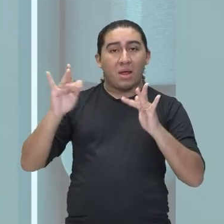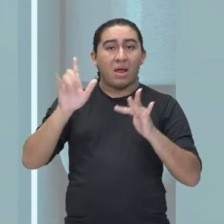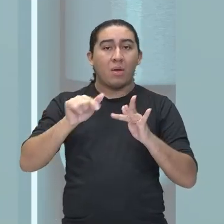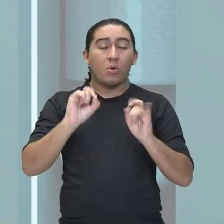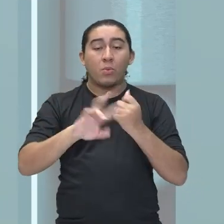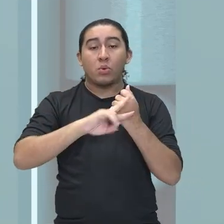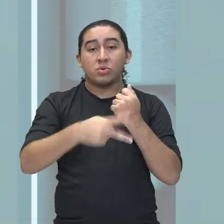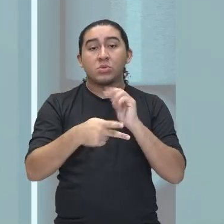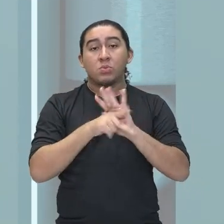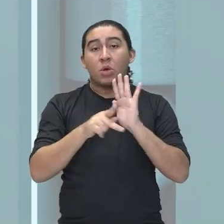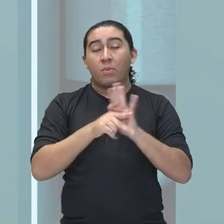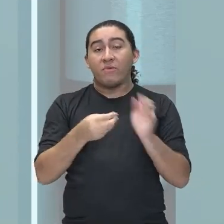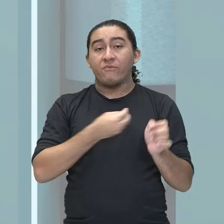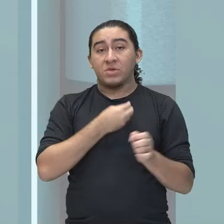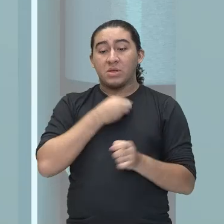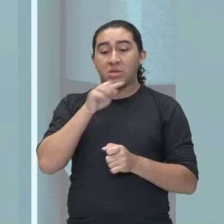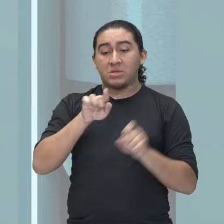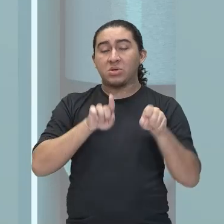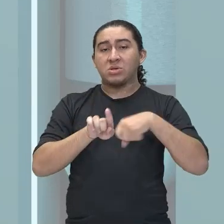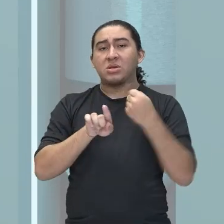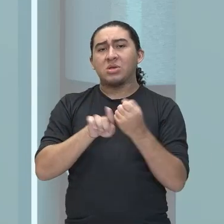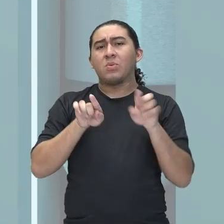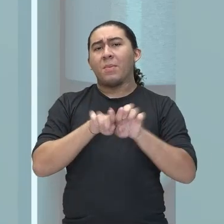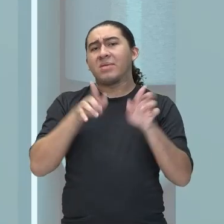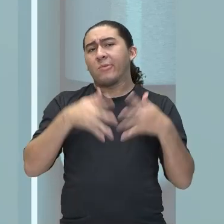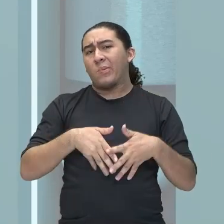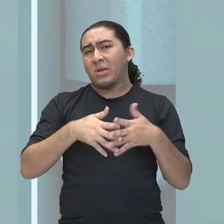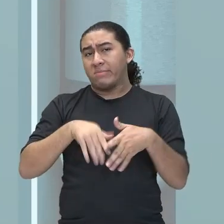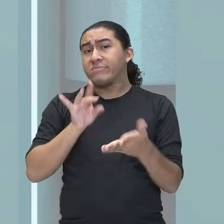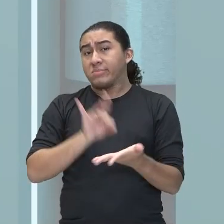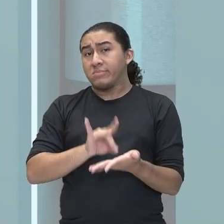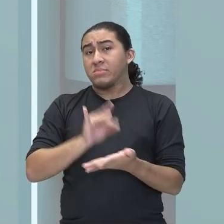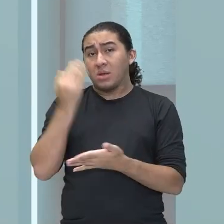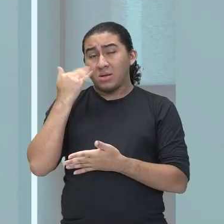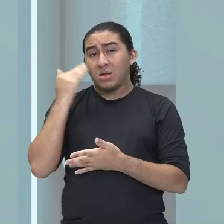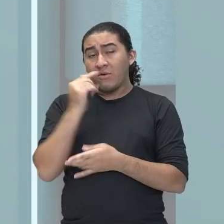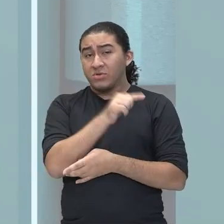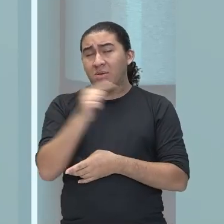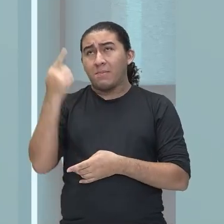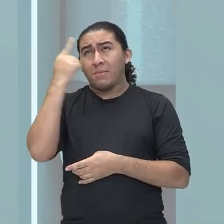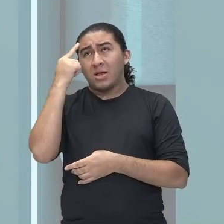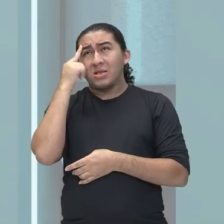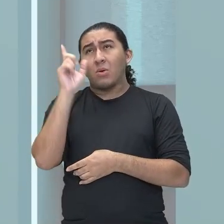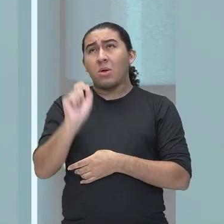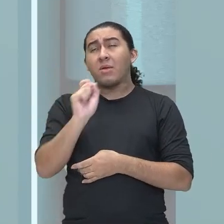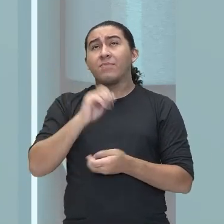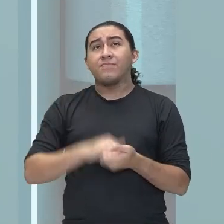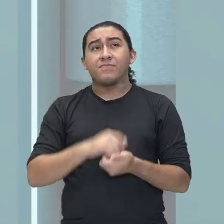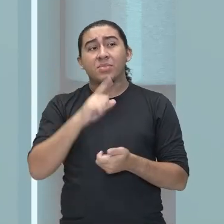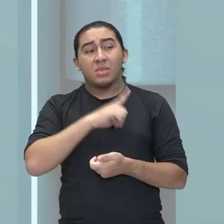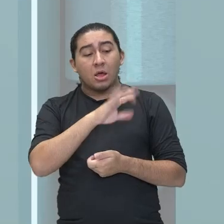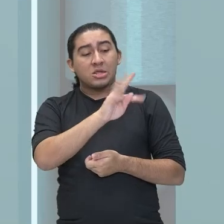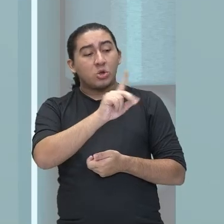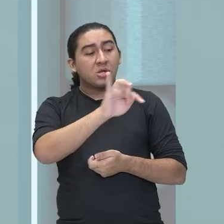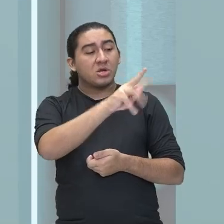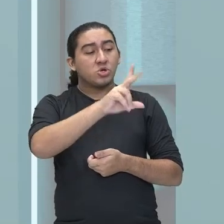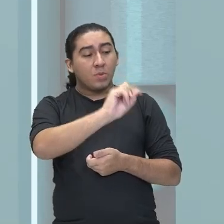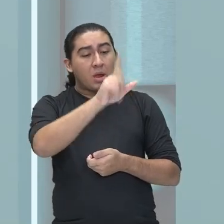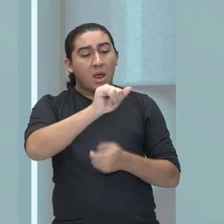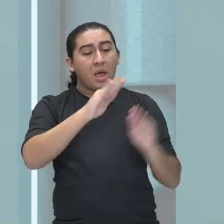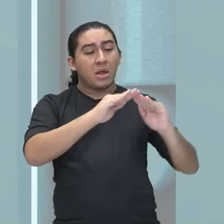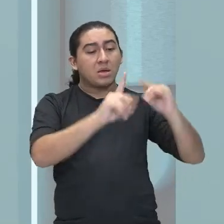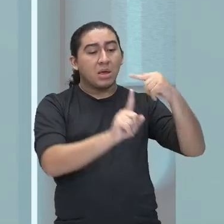se vivia naquele momento. Mas é muito complicado mesmo, né? Você já pensou? O teocentrismo tinha a igreja